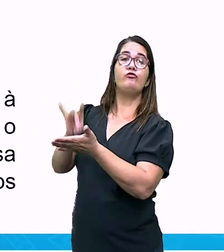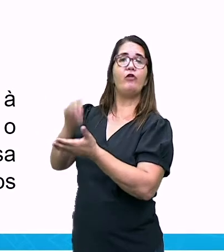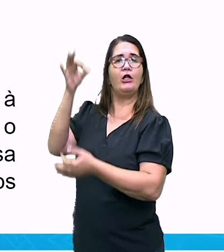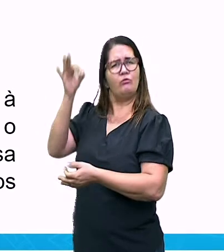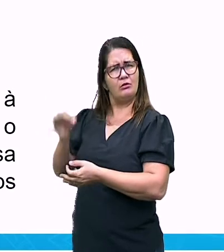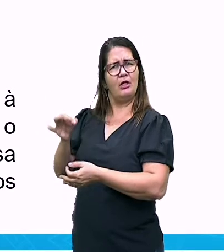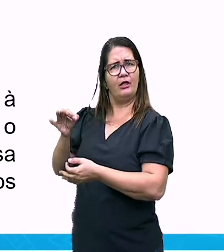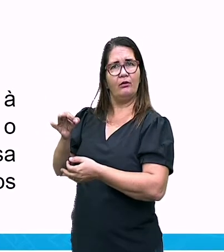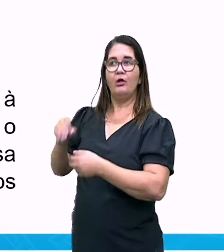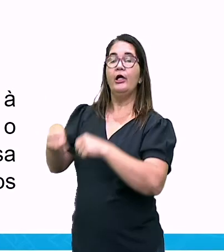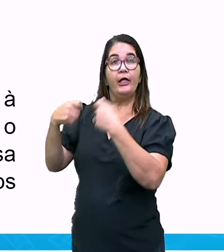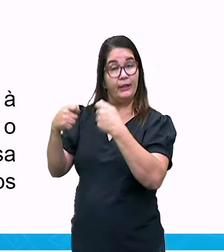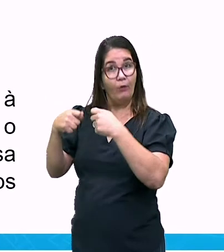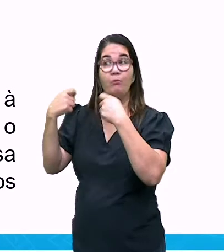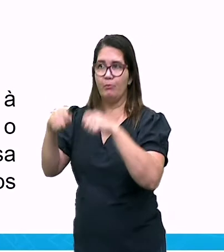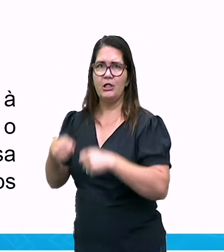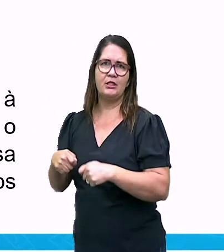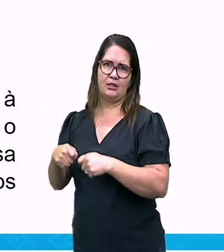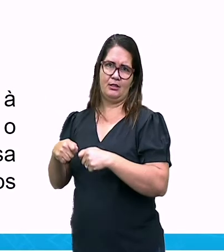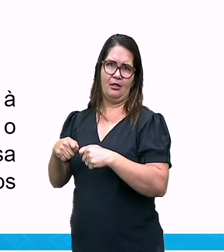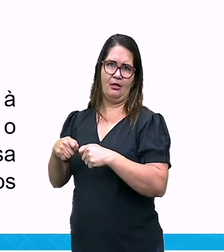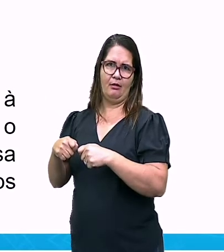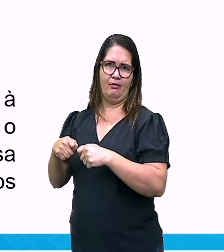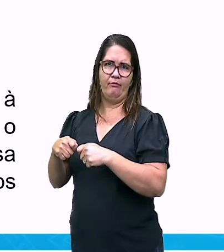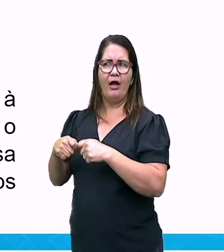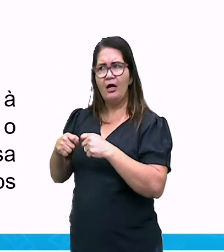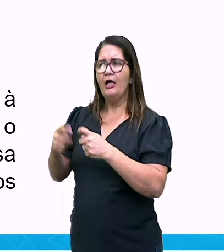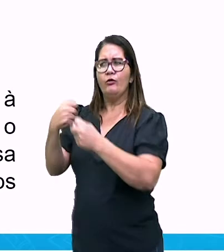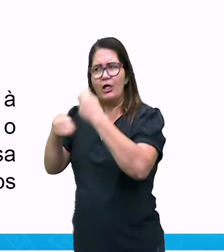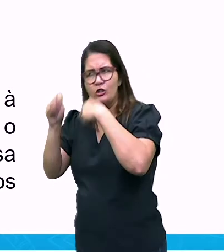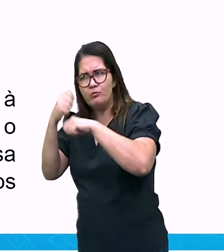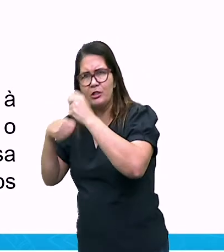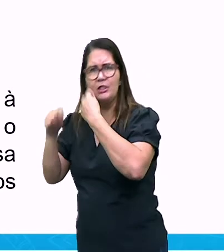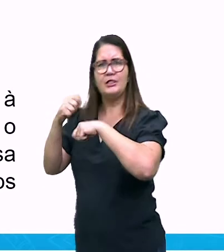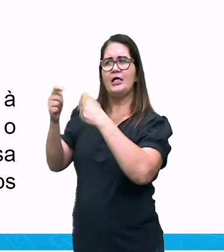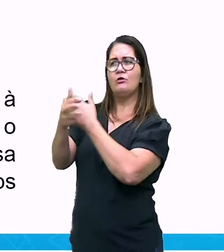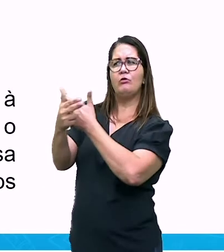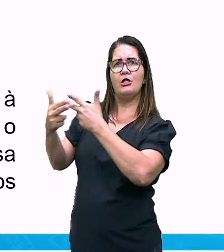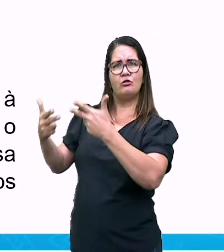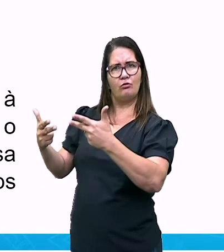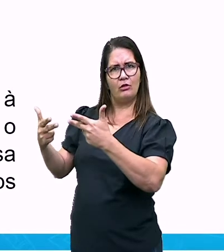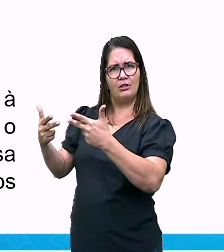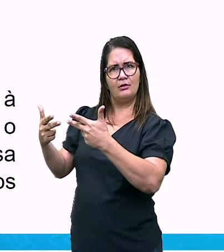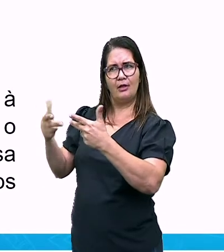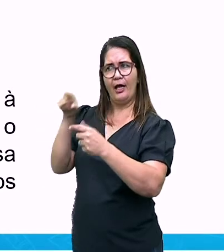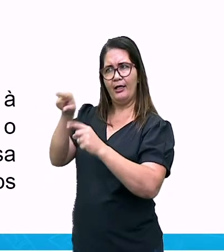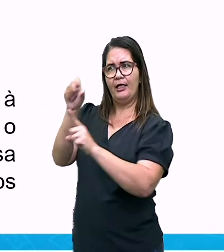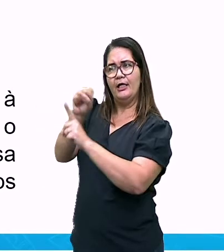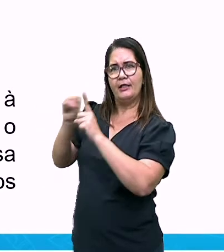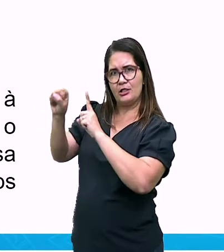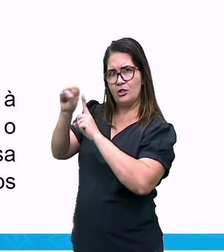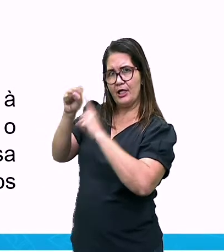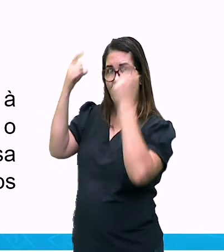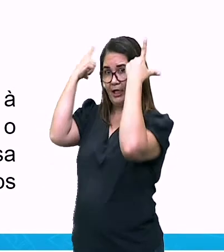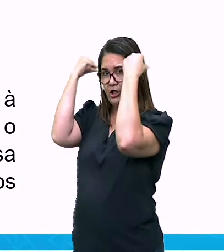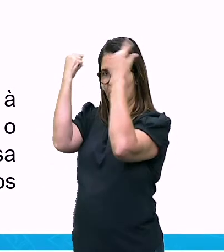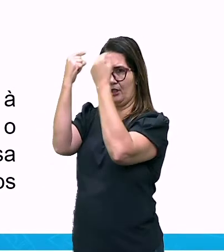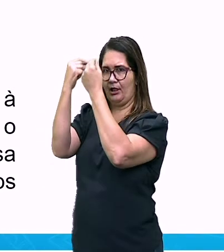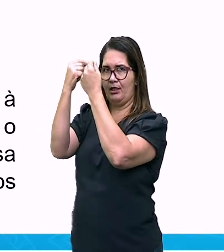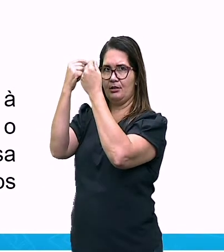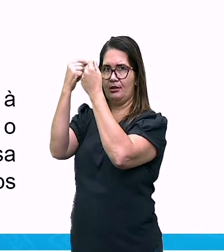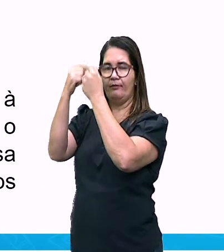essa administração e a tudo que estivesse relacionado à vida dos cidadãos. Eu quero que vocês observem aqui,